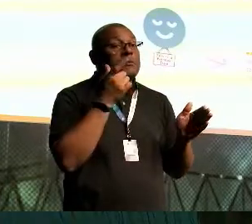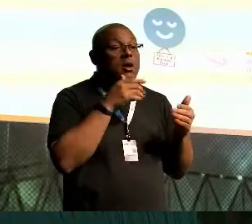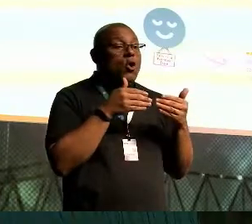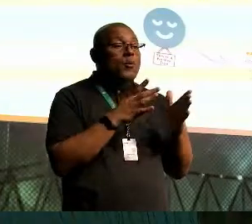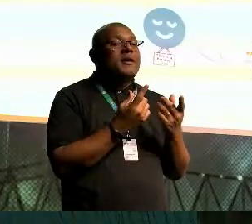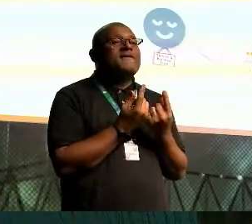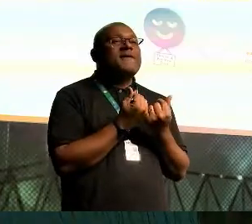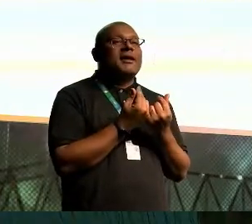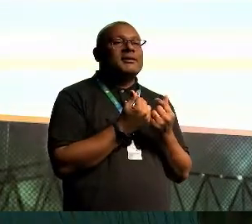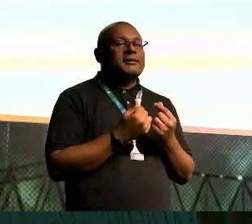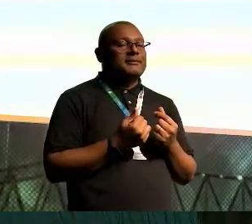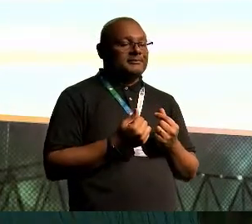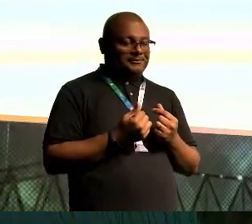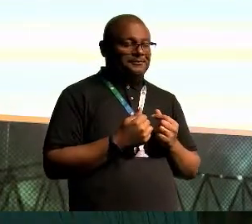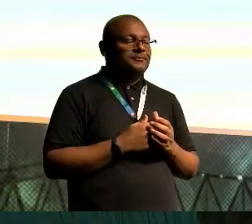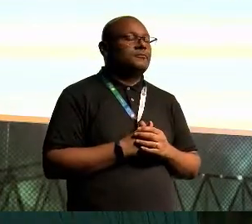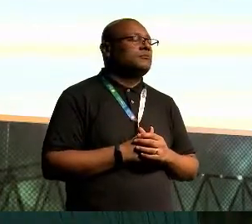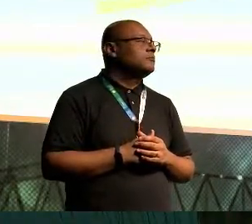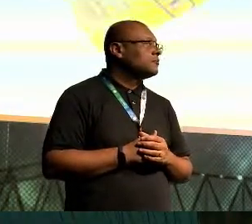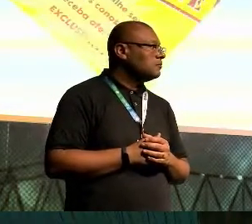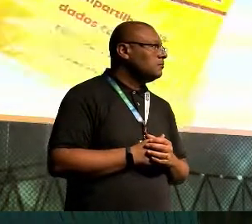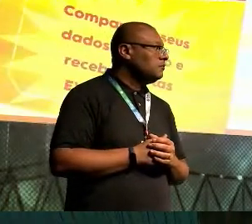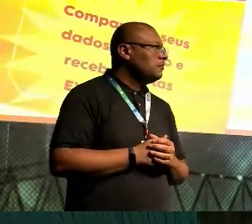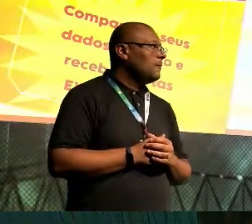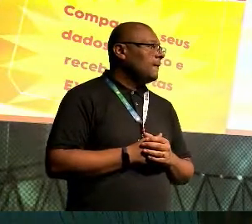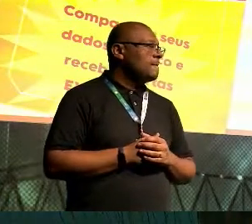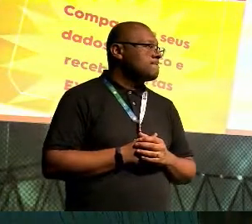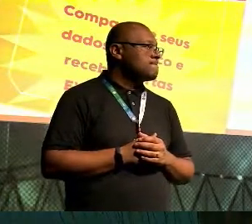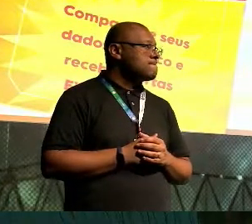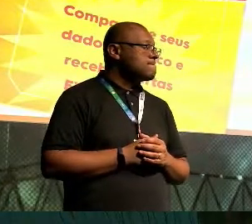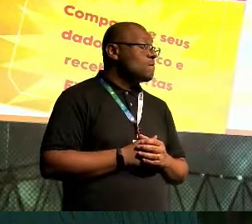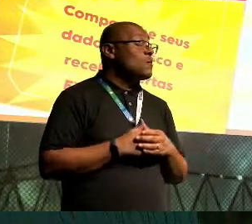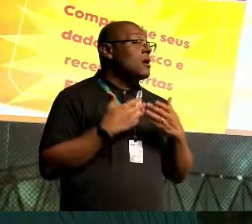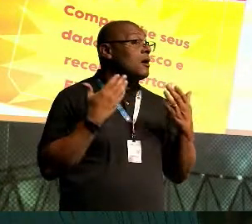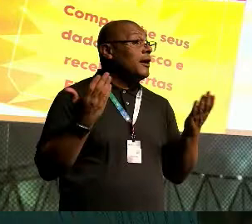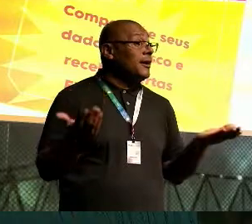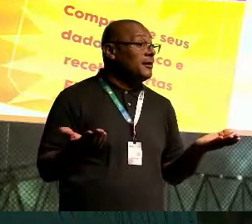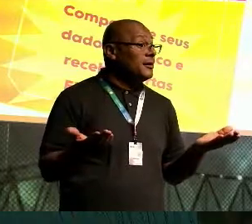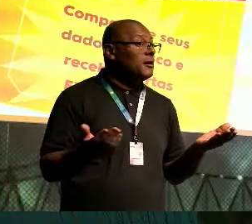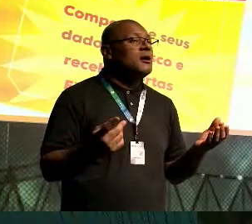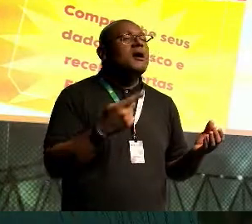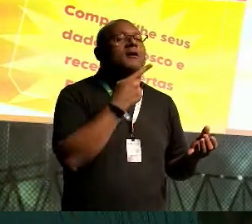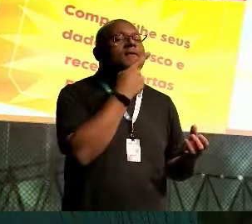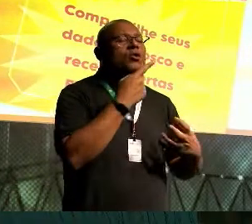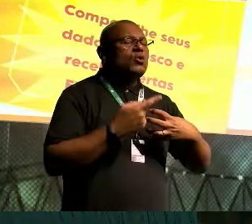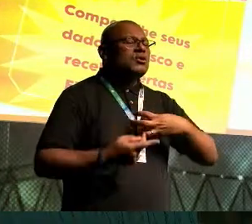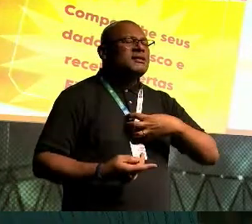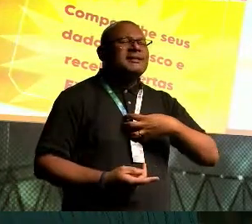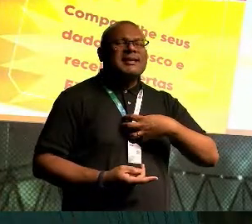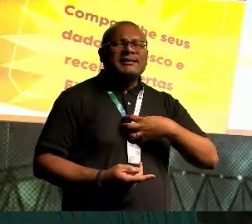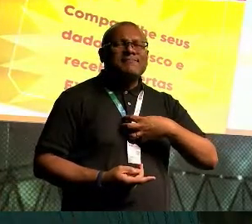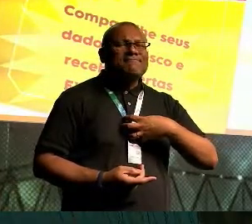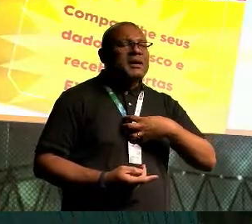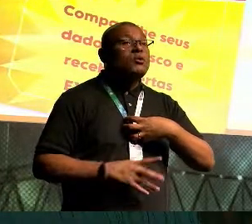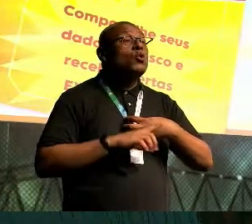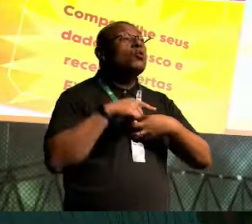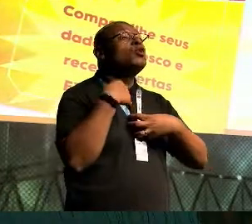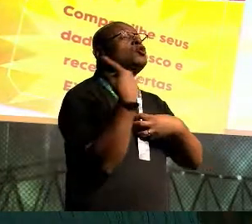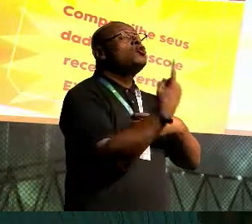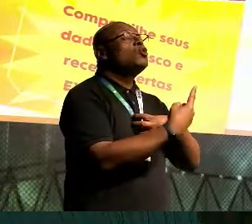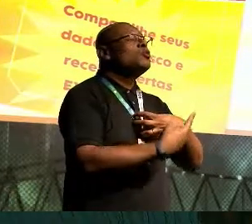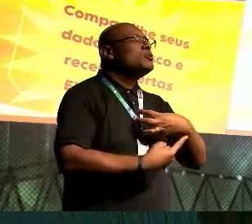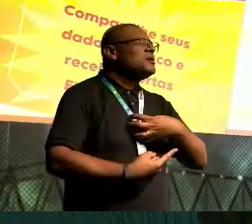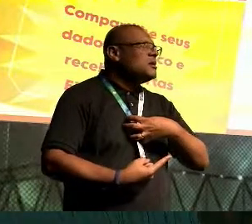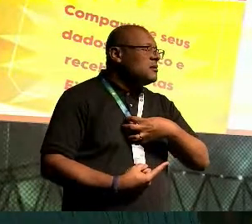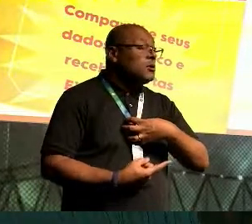Finance implementado. E aí, falando do sentimento, acho que a primeira coisa aqui que eu